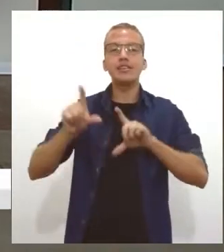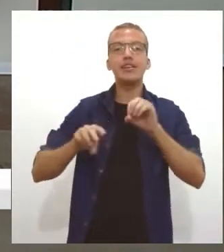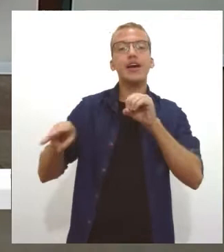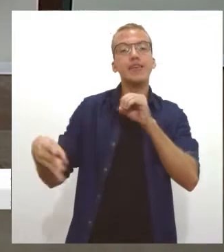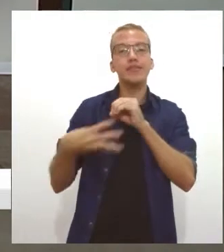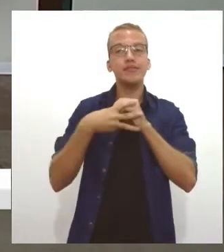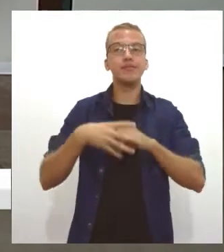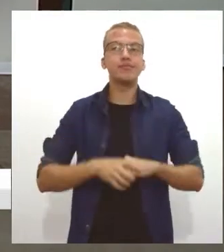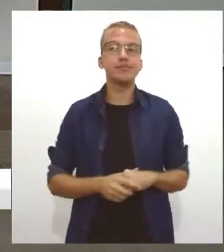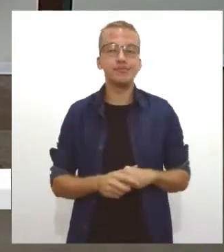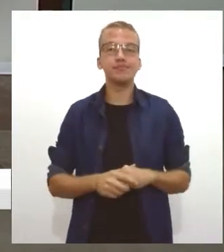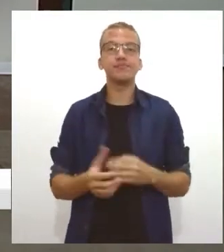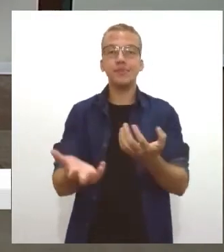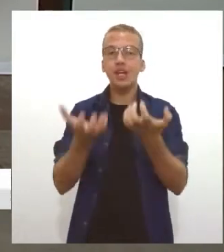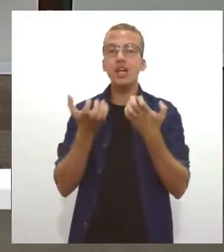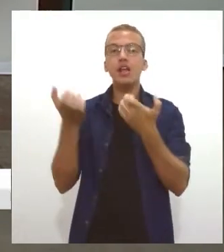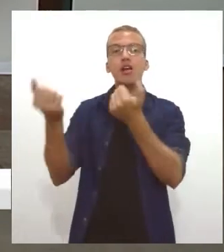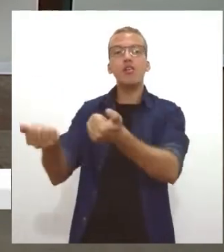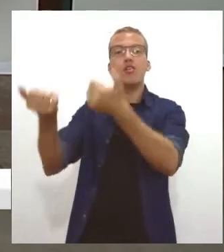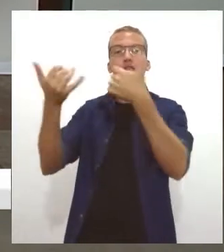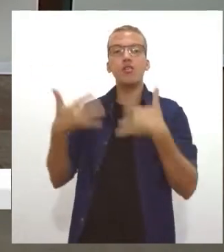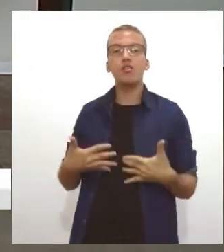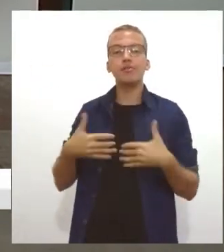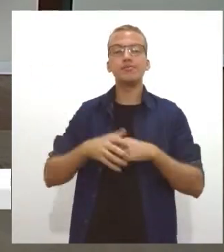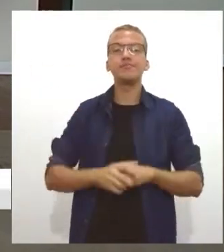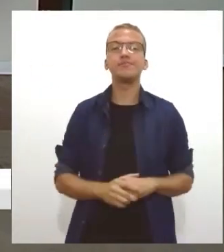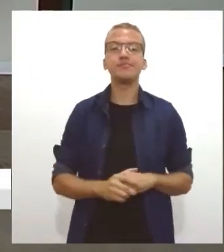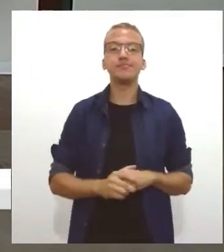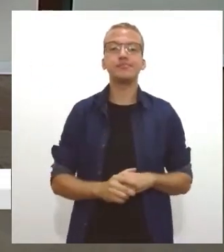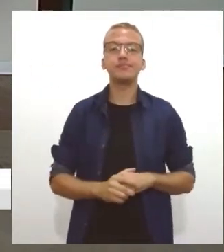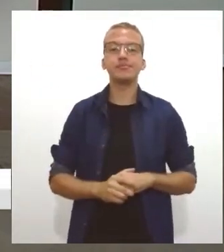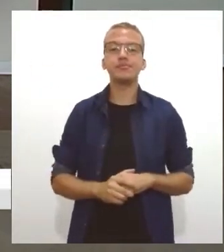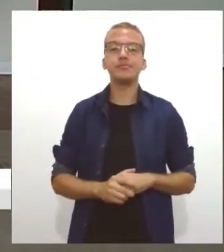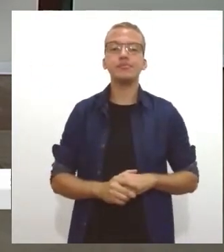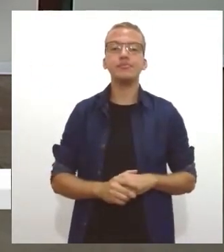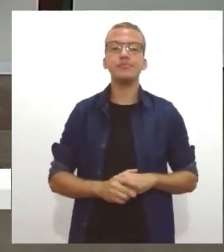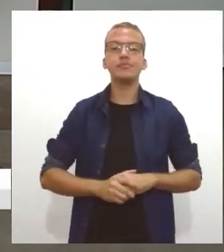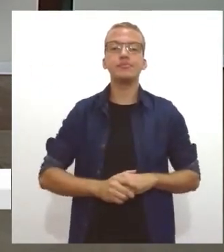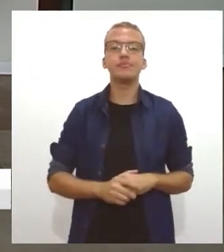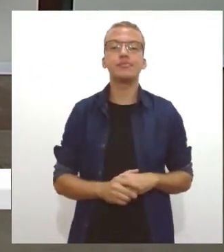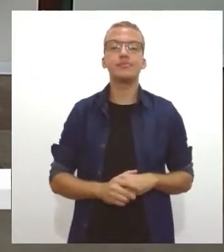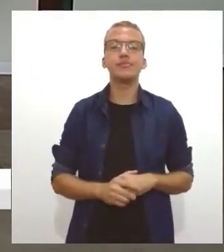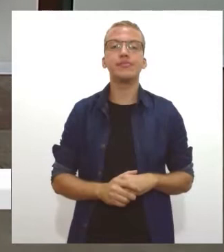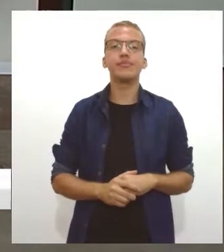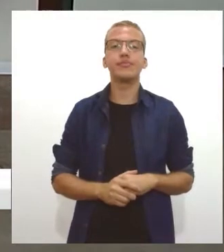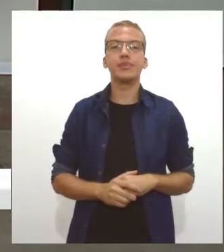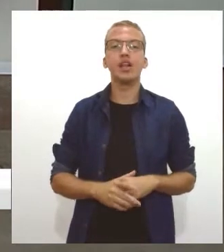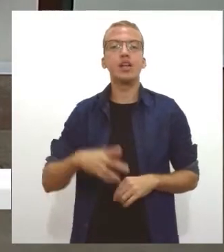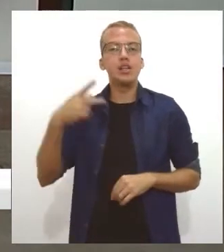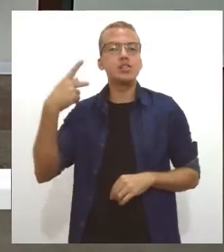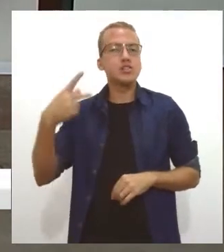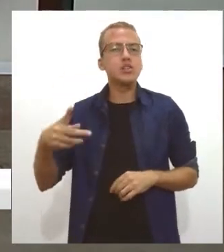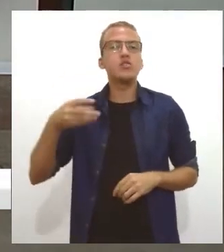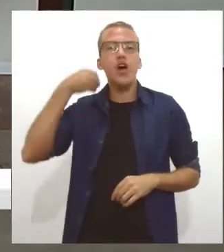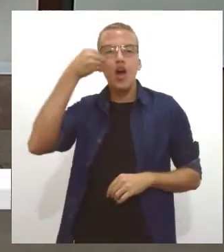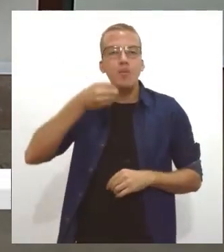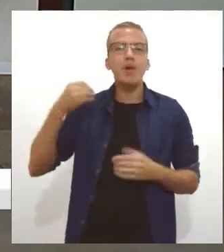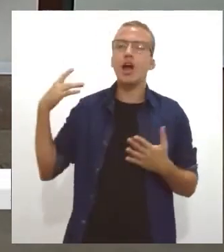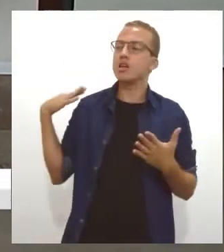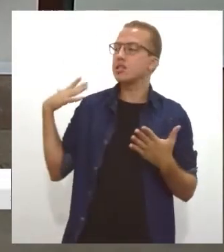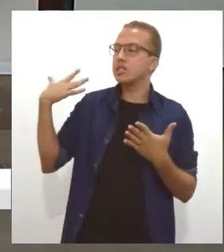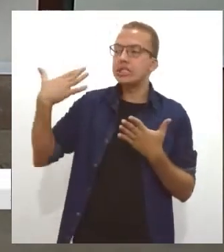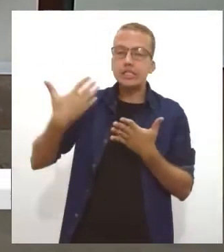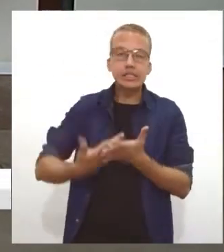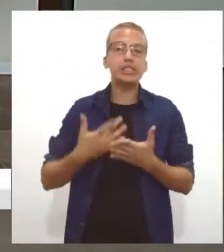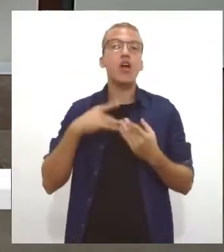Aparecida, eu queria saber o seguinte, qual é a importância, né, diante da experiência que você tem em atender